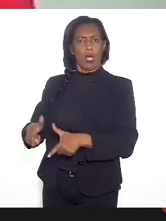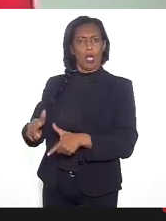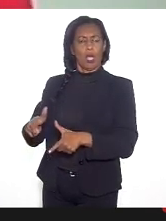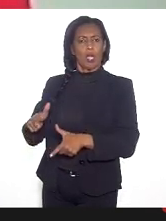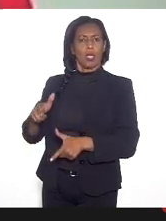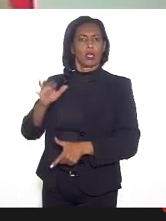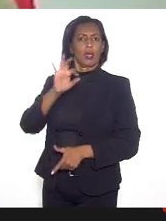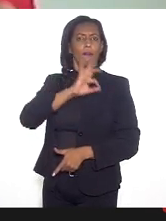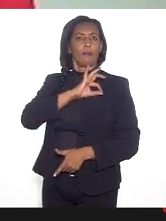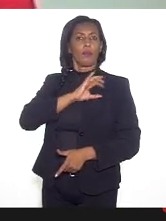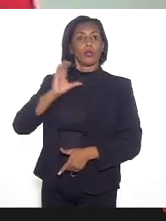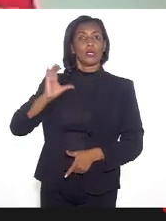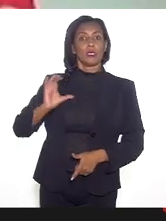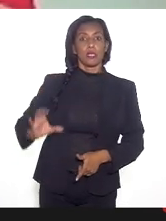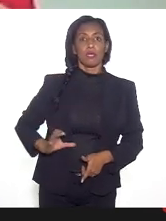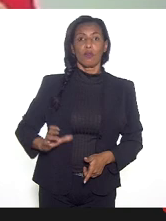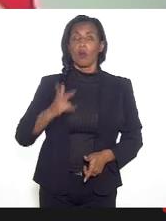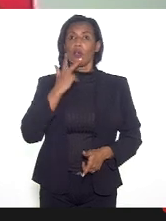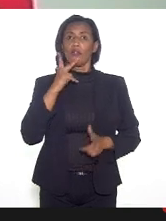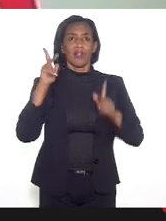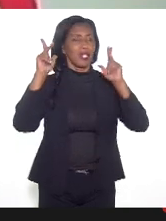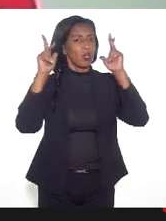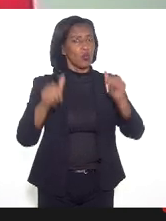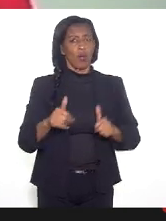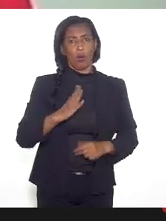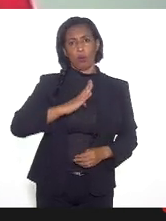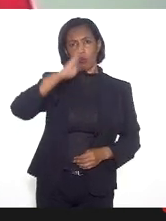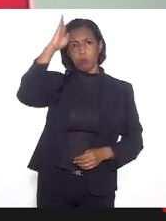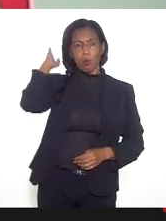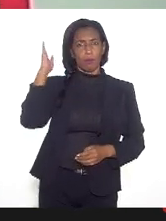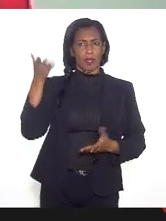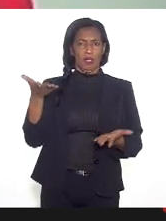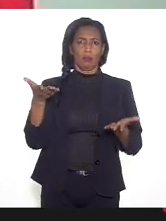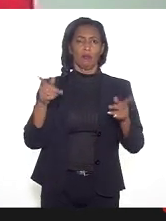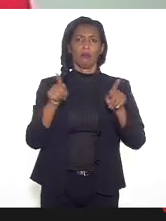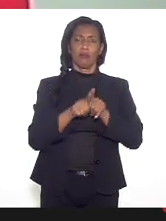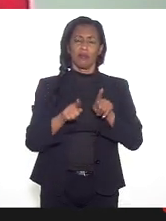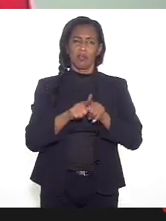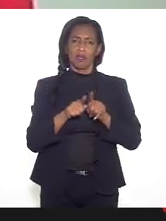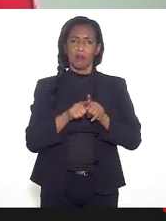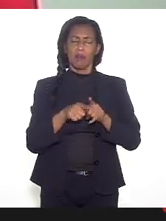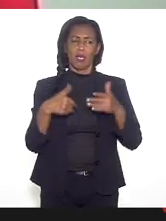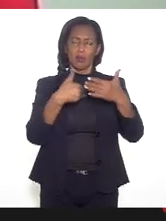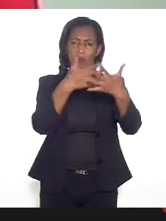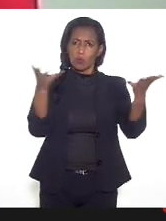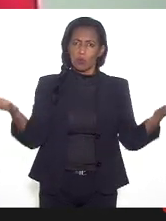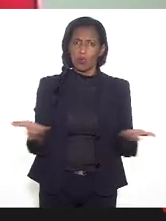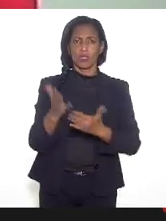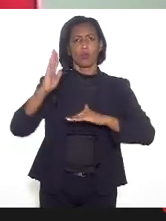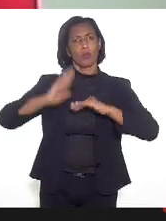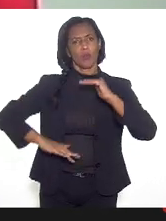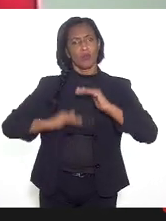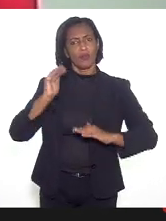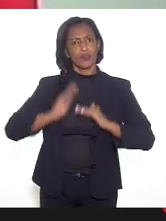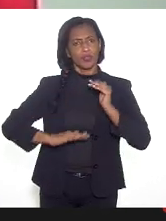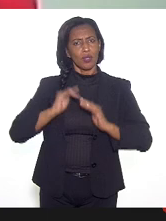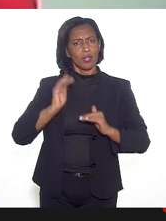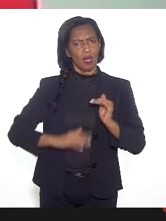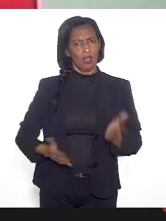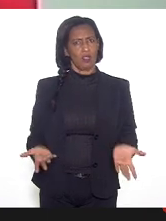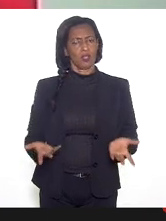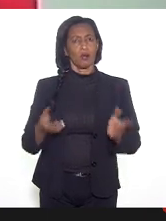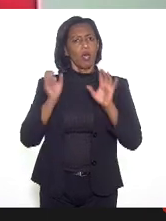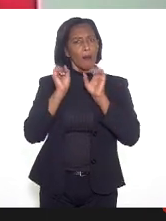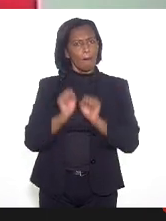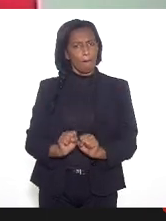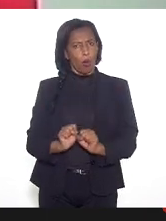pedir o apreço do Corpo de Bombeiros, da Defesa Civil, com esses bravos combatentes, né, para que a gente possa, de uma